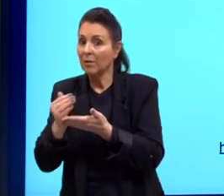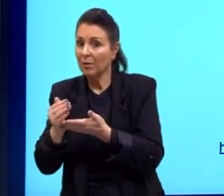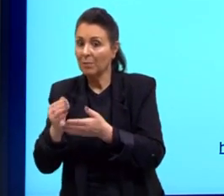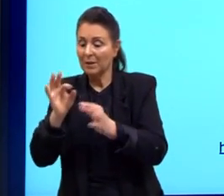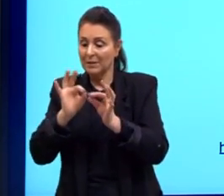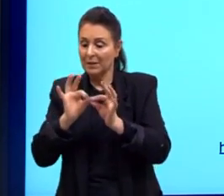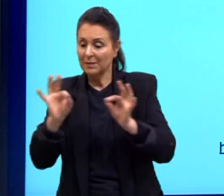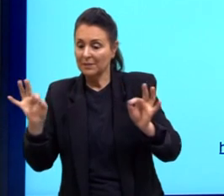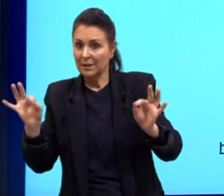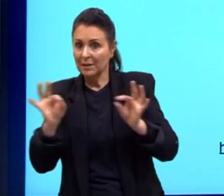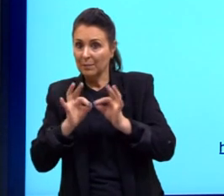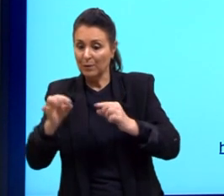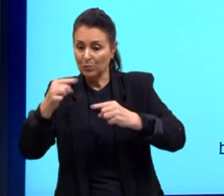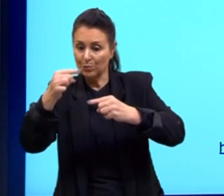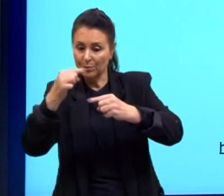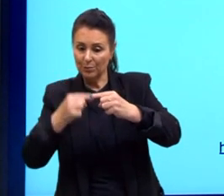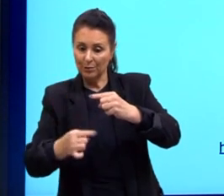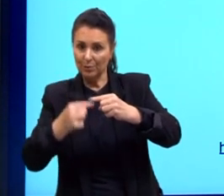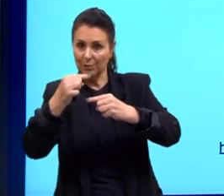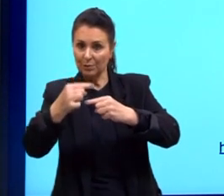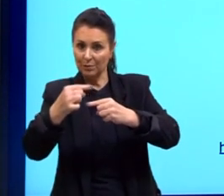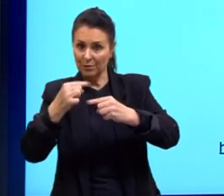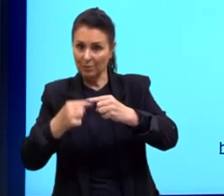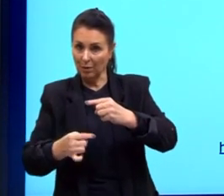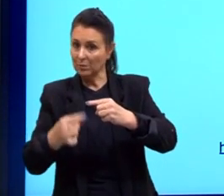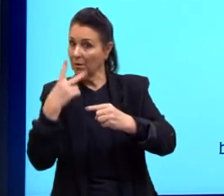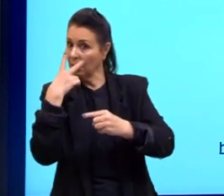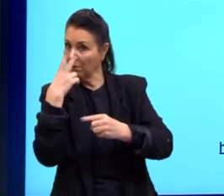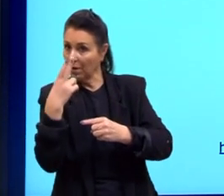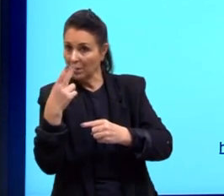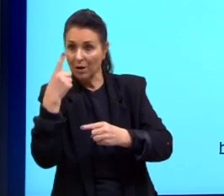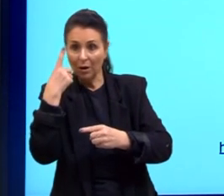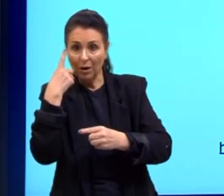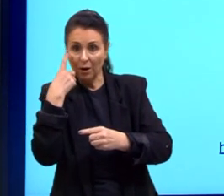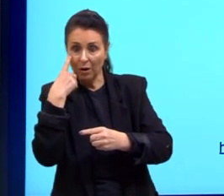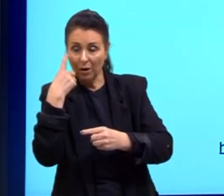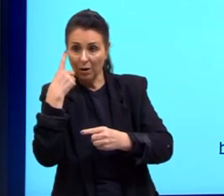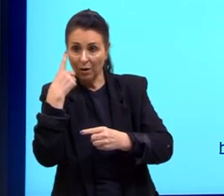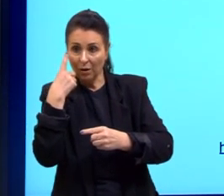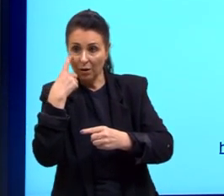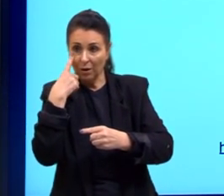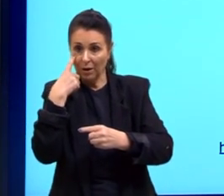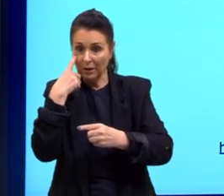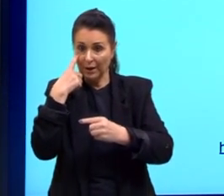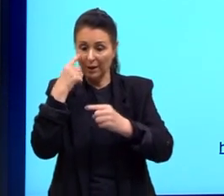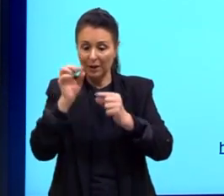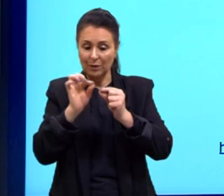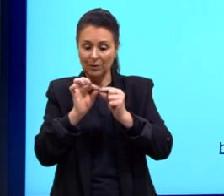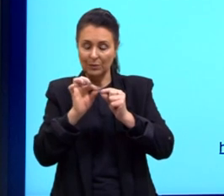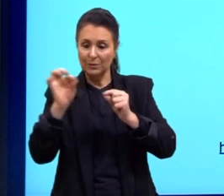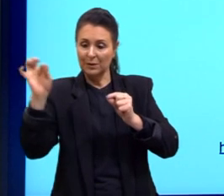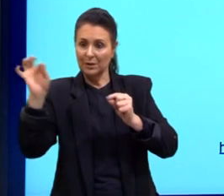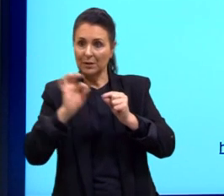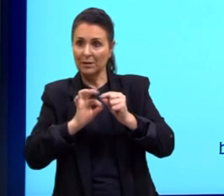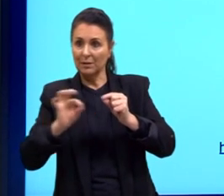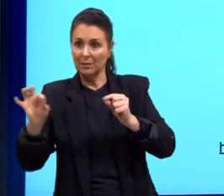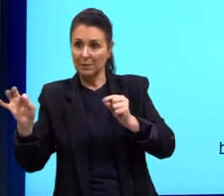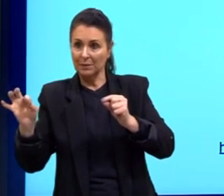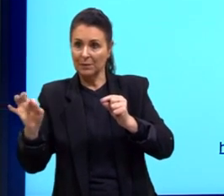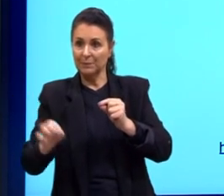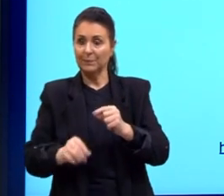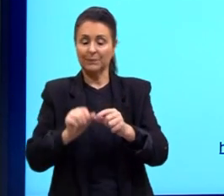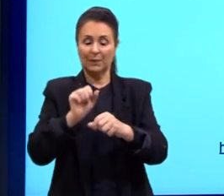segmentos proporcionais tá então aqui nós podemos observar que os segmentos formados em uma das